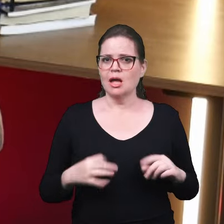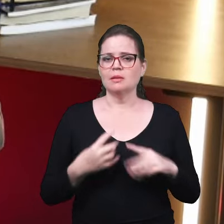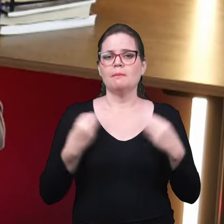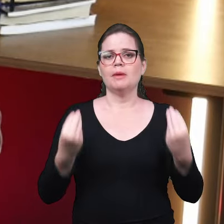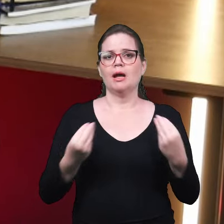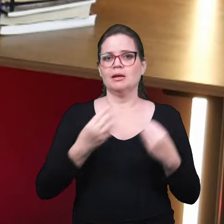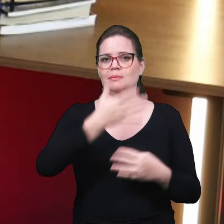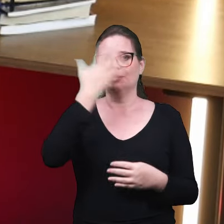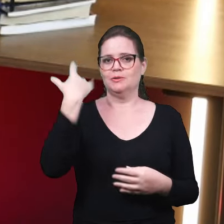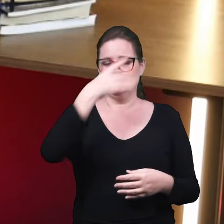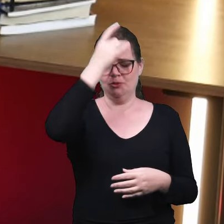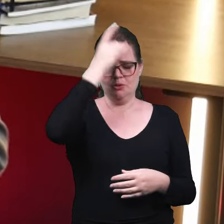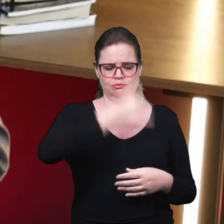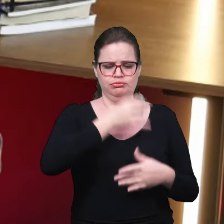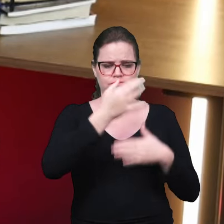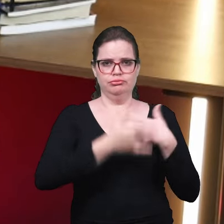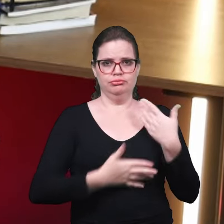Santo, né?